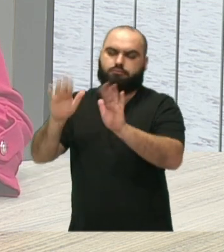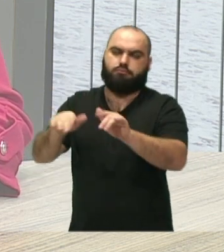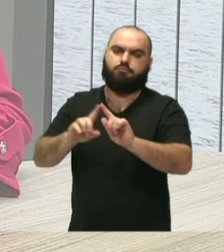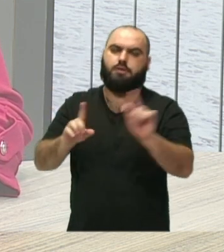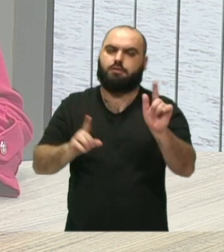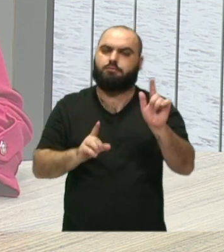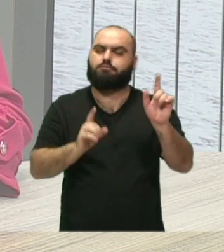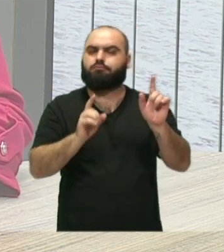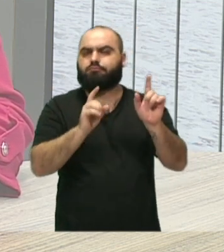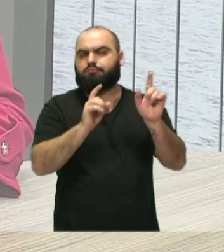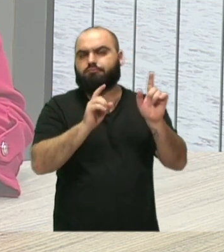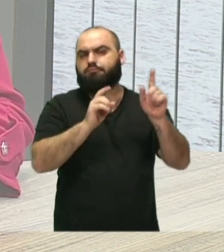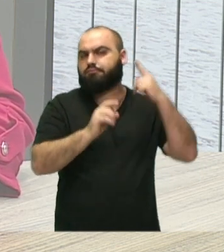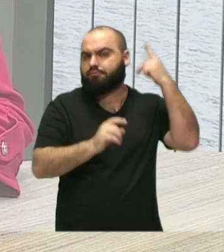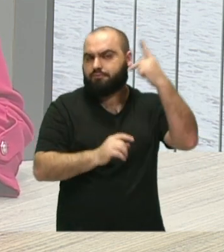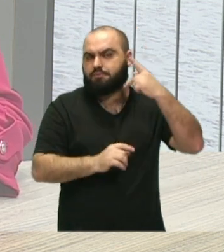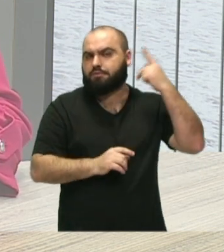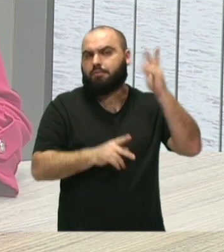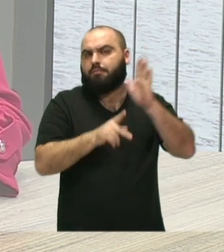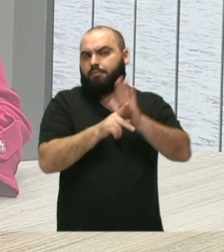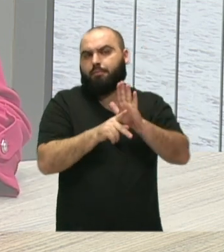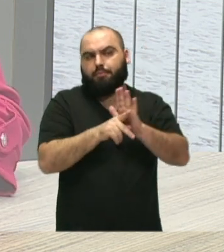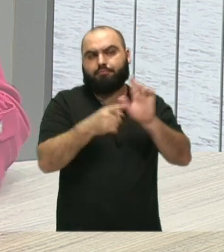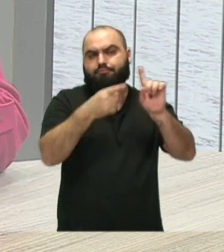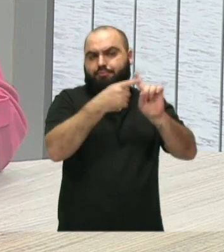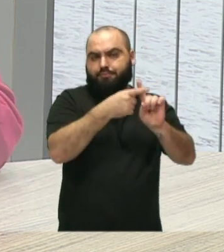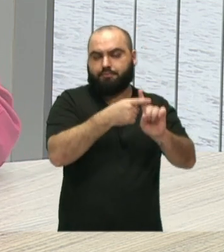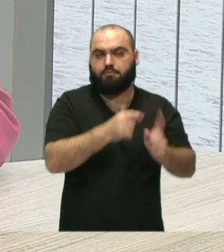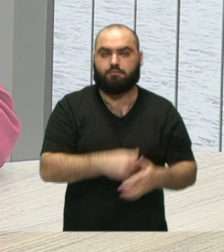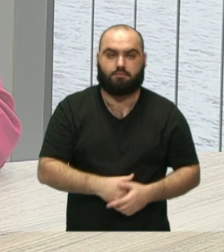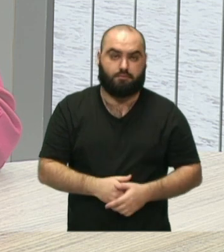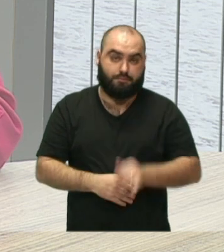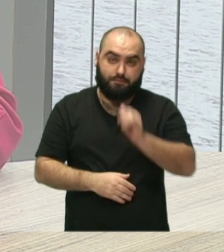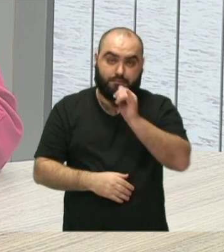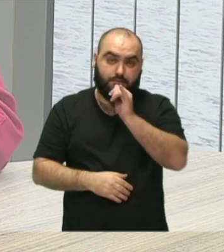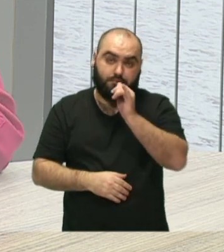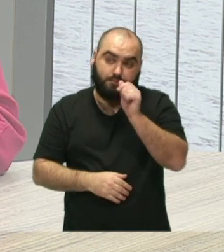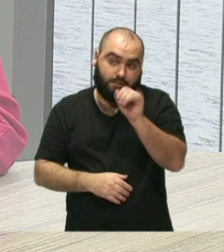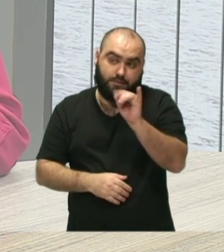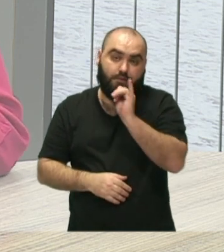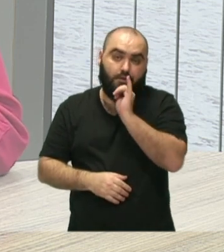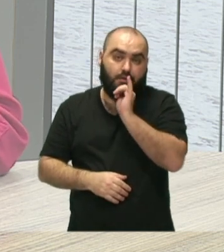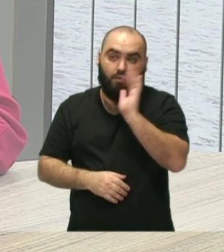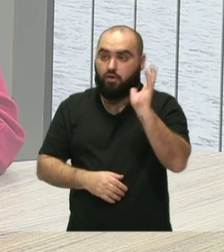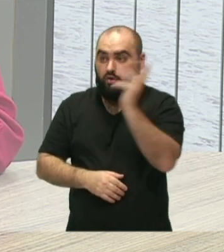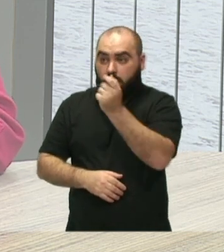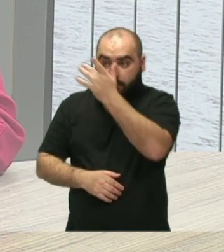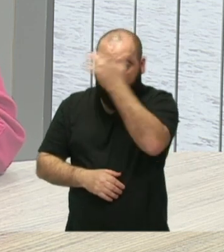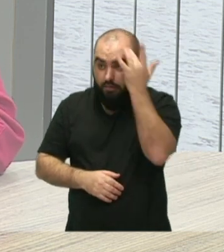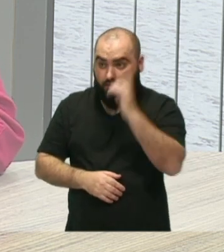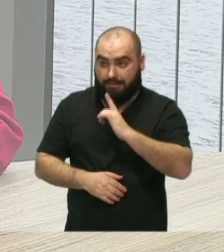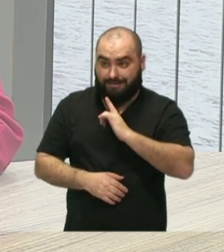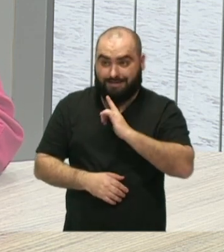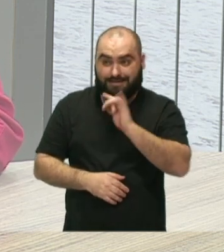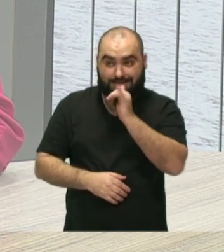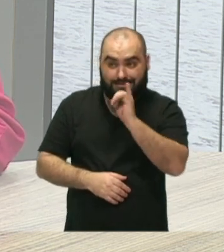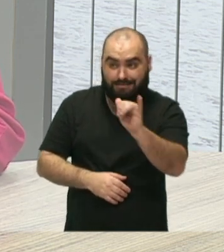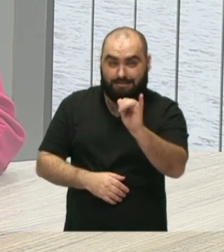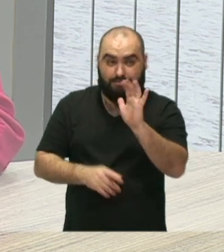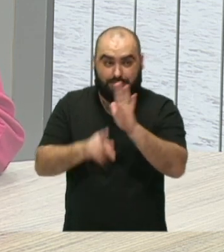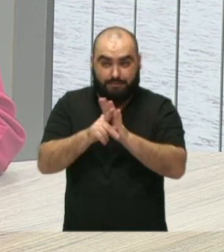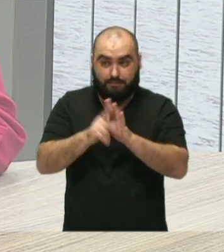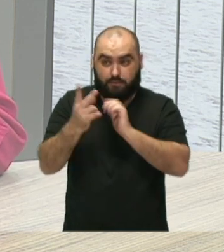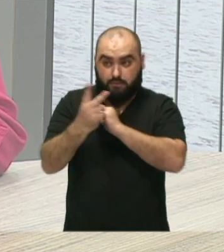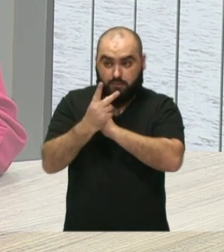afirmativas, porque era aquilo que a gente estava falando, você ser agente político de você mesmo, não são todas as pessoas que terão essa energia, e